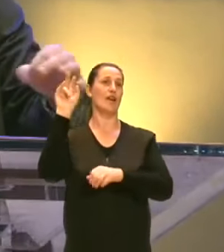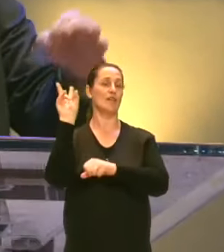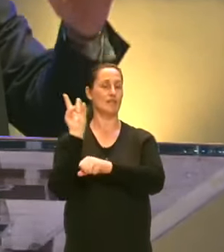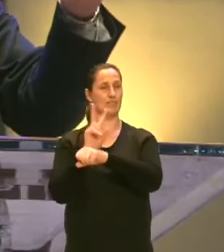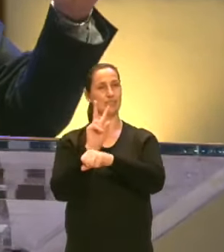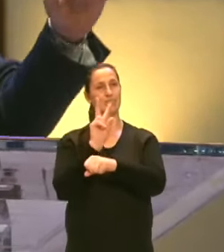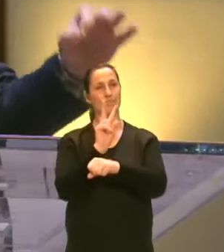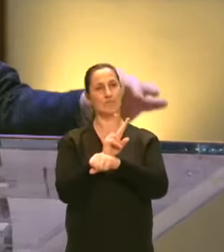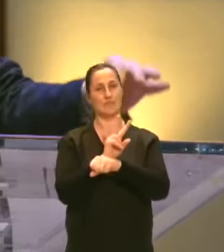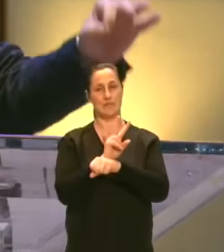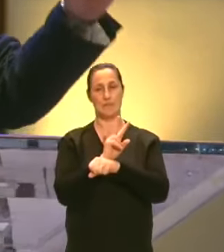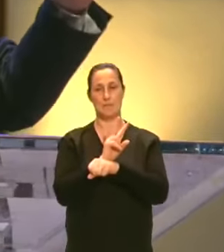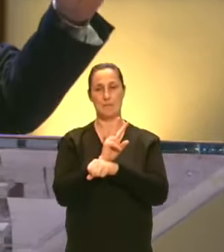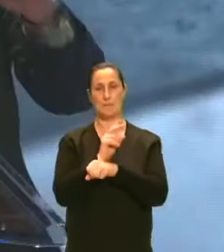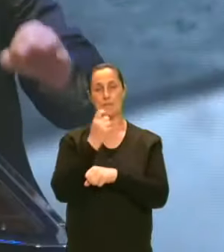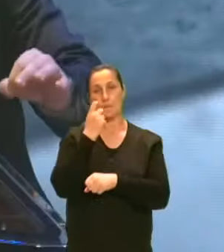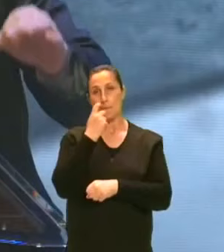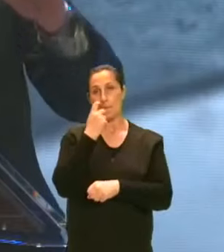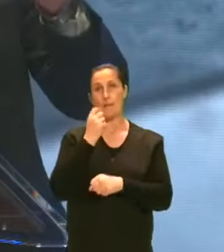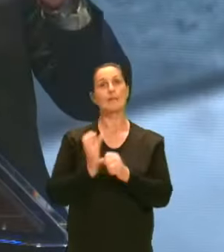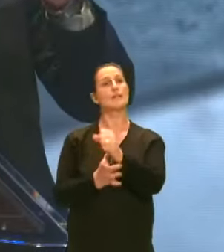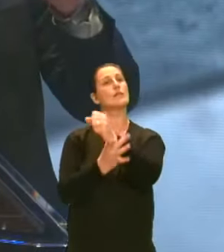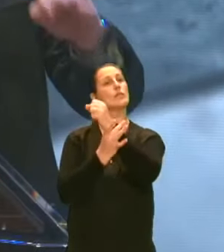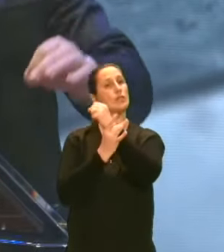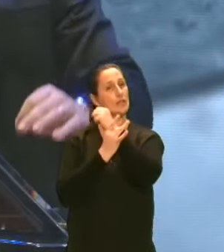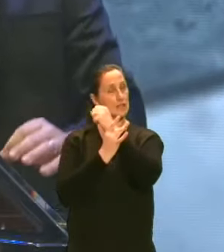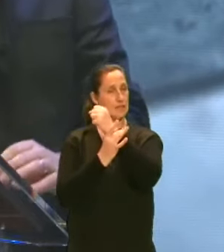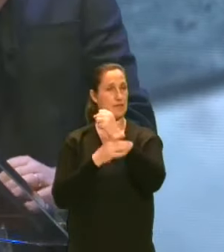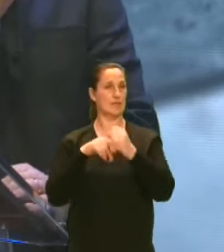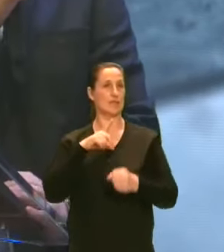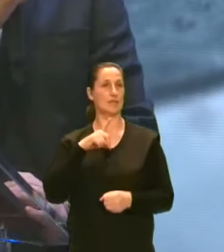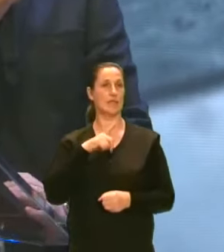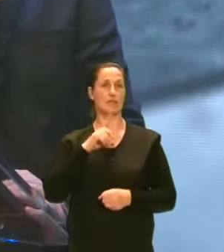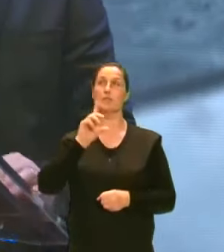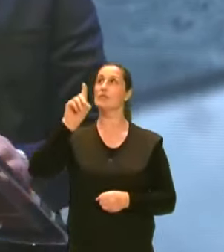o nosso protetor está alerta.